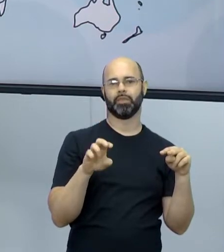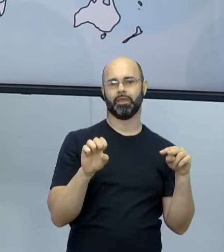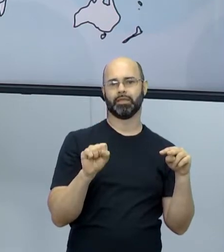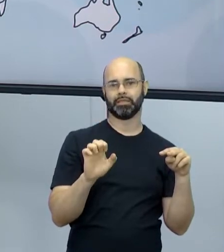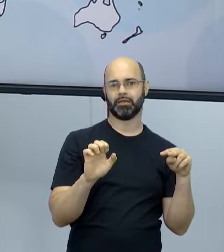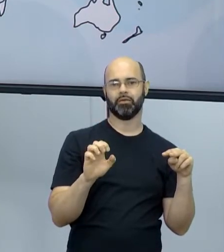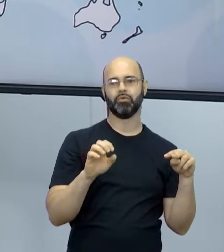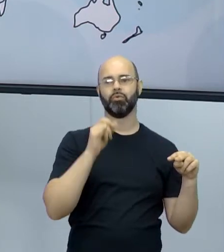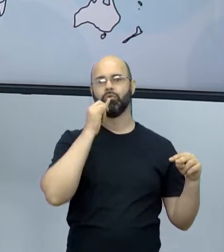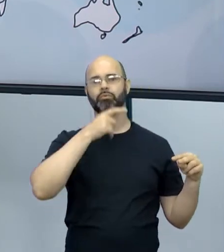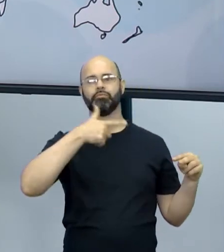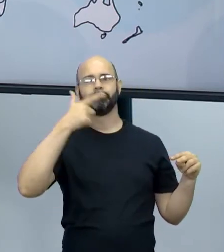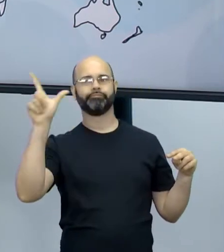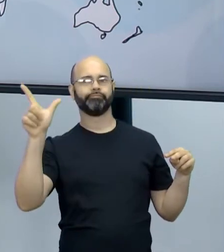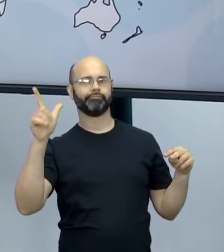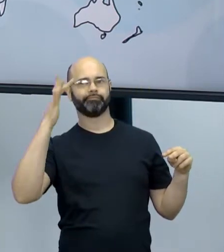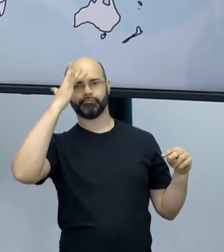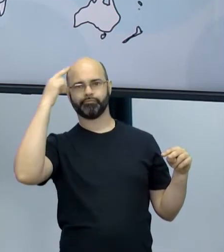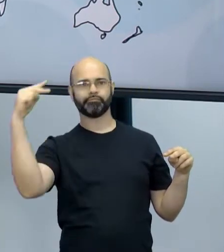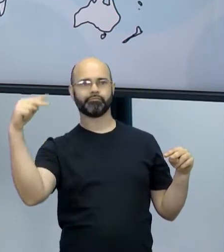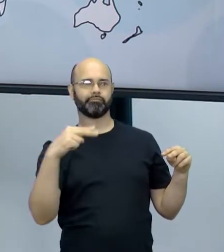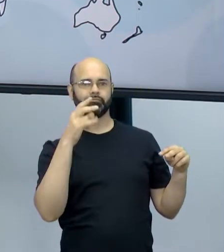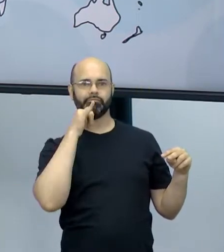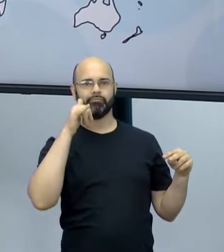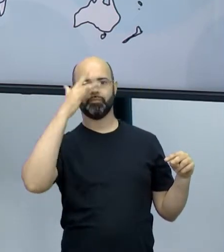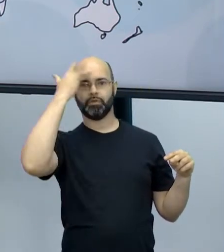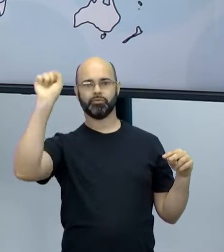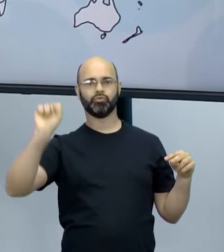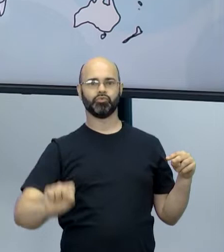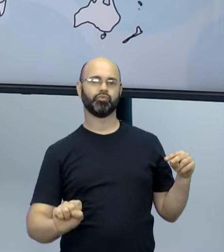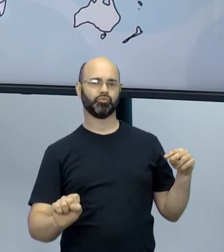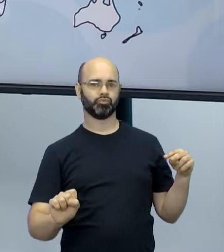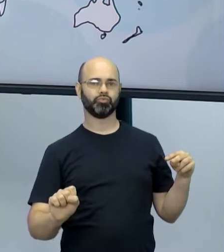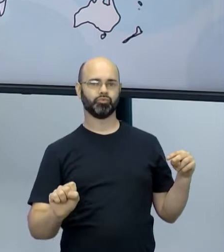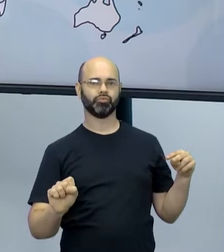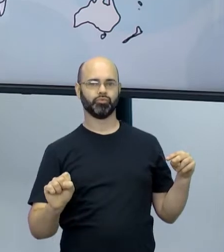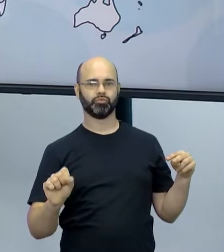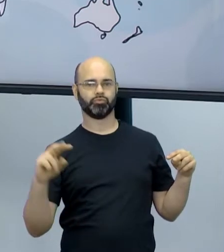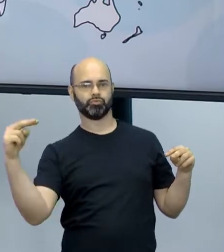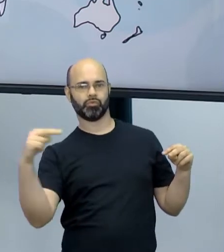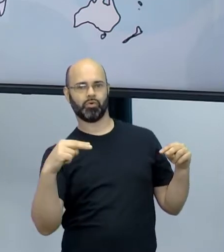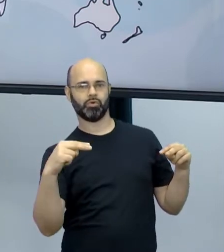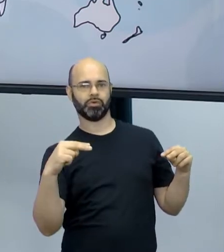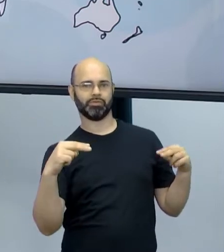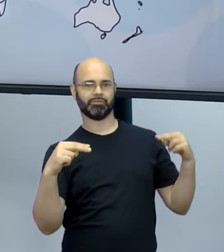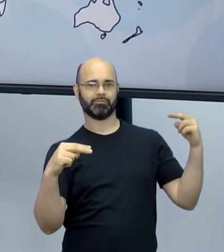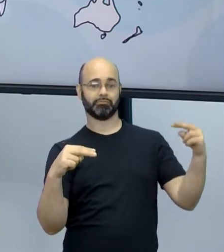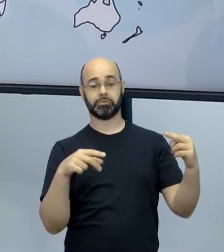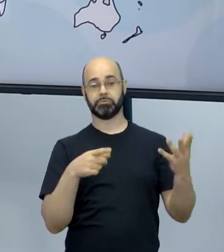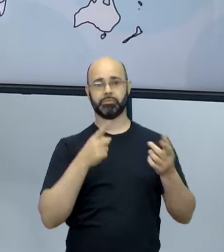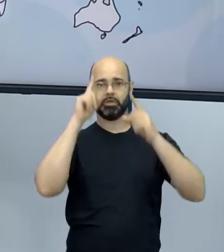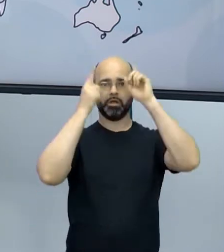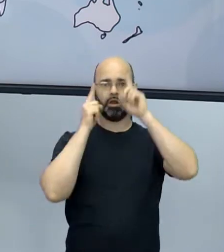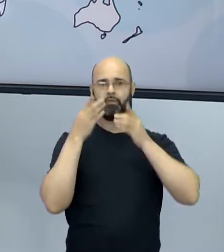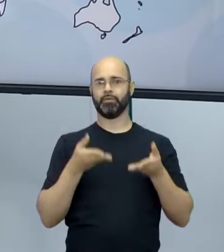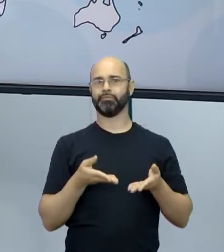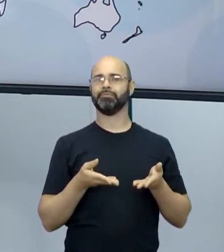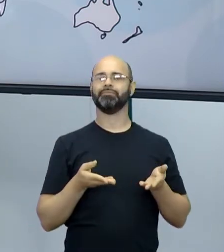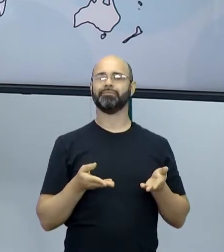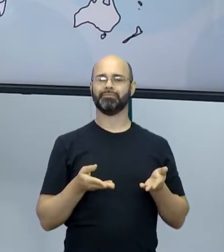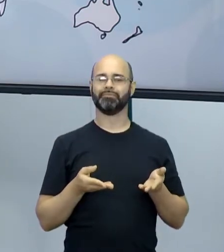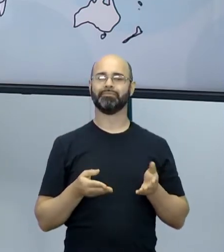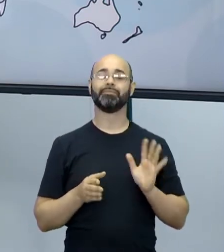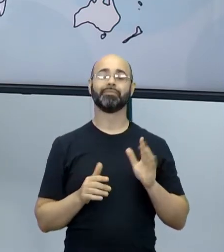visto pela ótica do, sei lá, do gaúcho. E é tudo carnaval. O problema é quando a gente